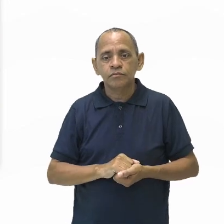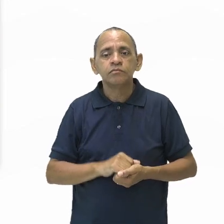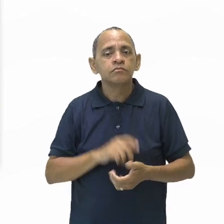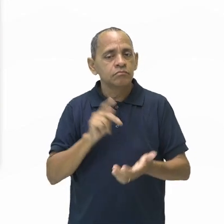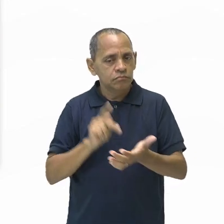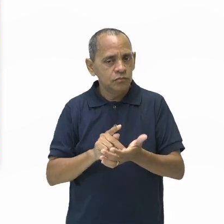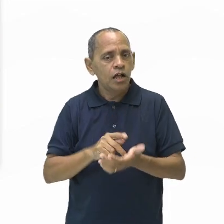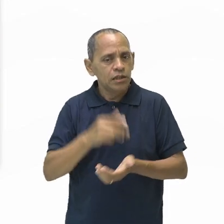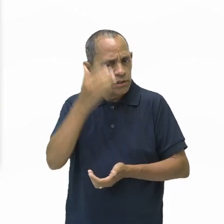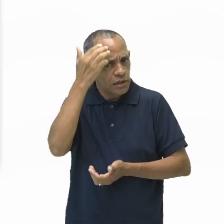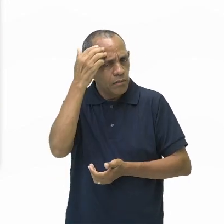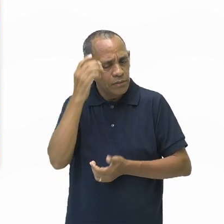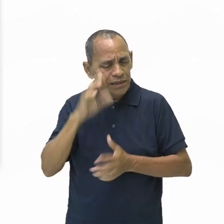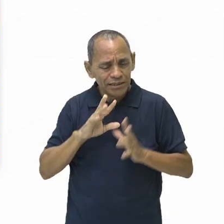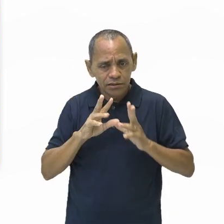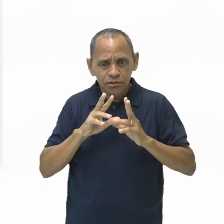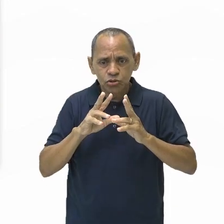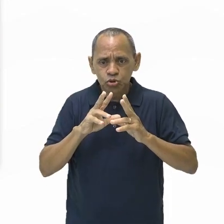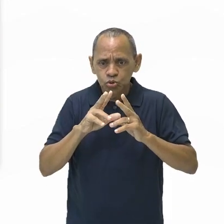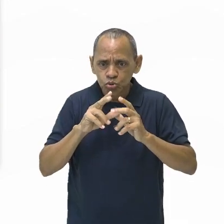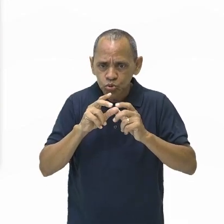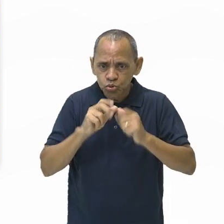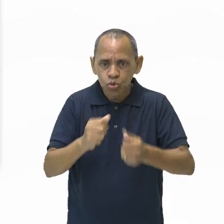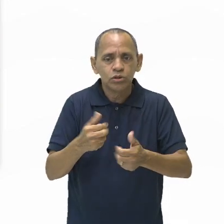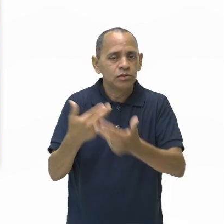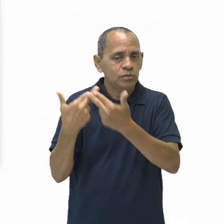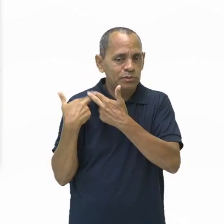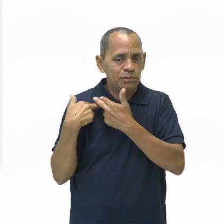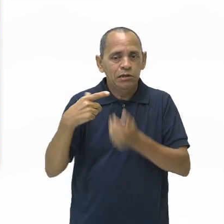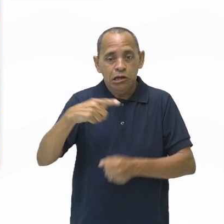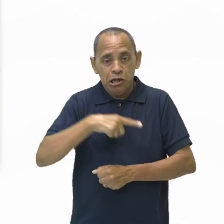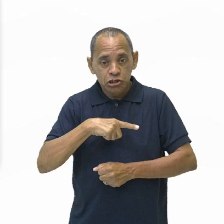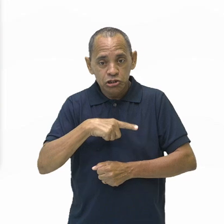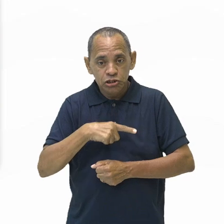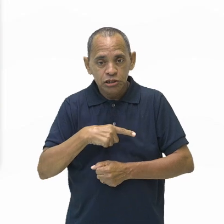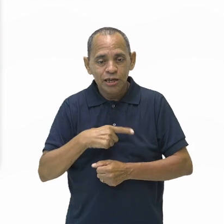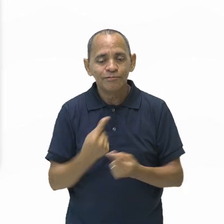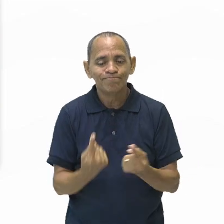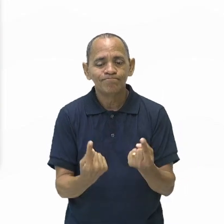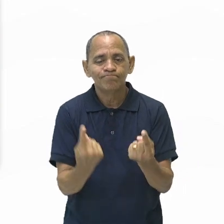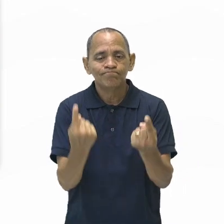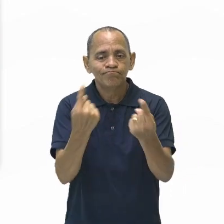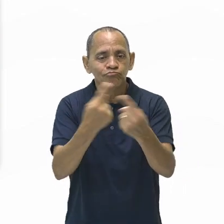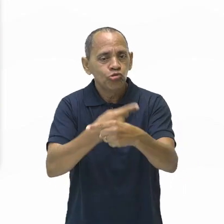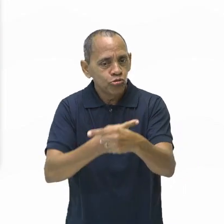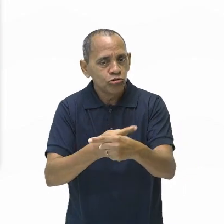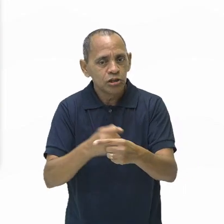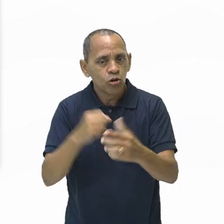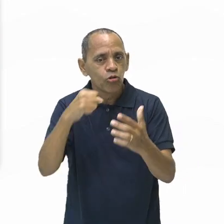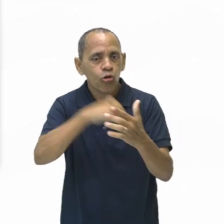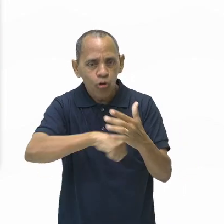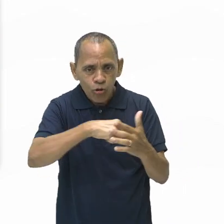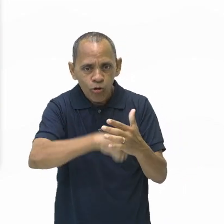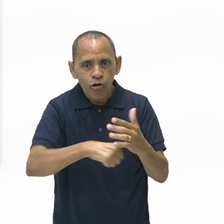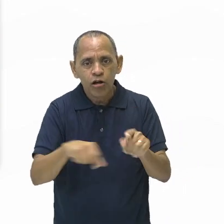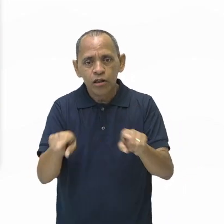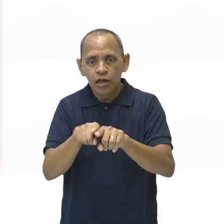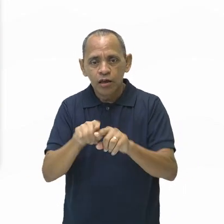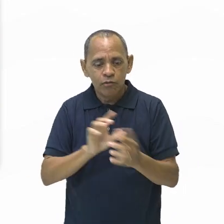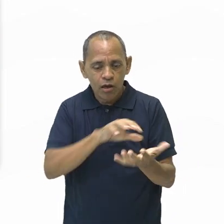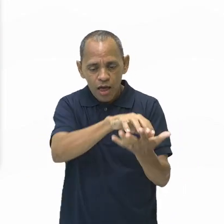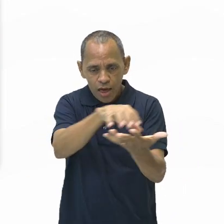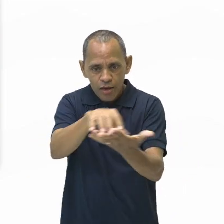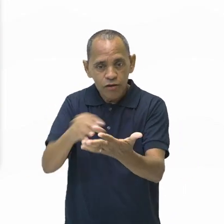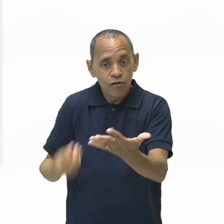de todo esse peso, o que ela faz? Ela vai contra a sua tribo, certo? Vai contra todos para viver